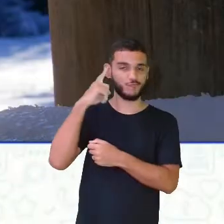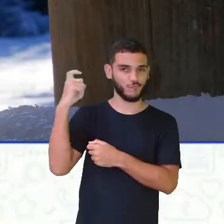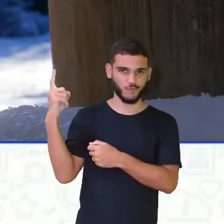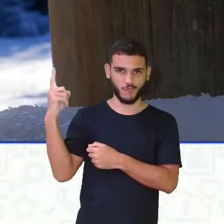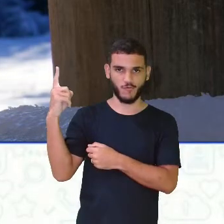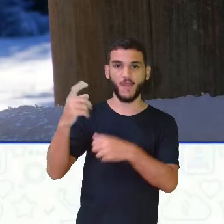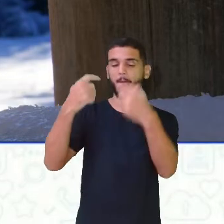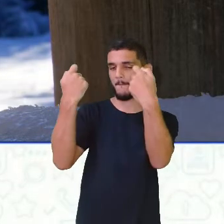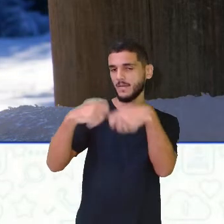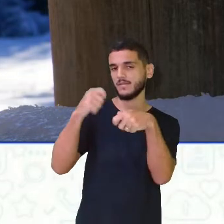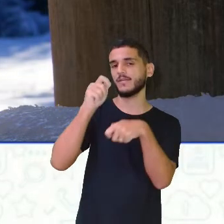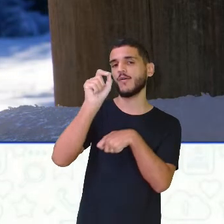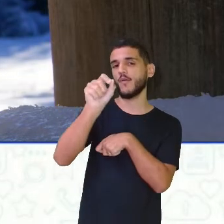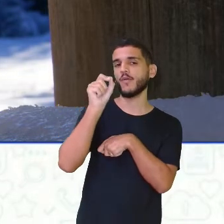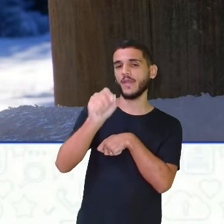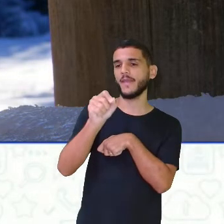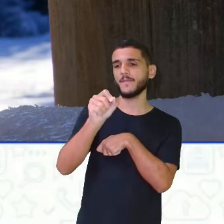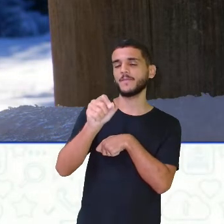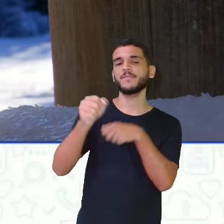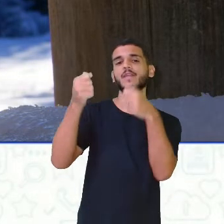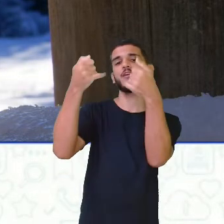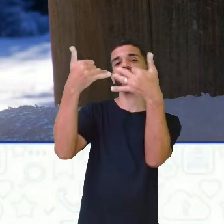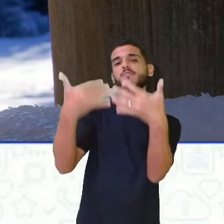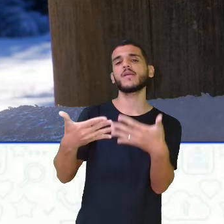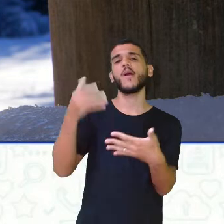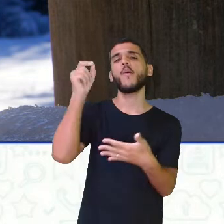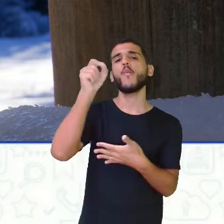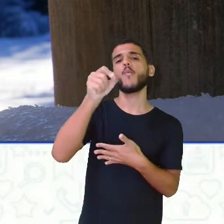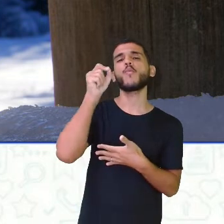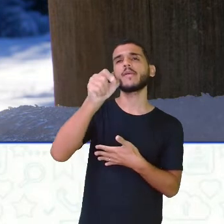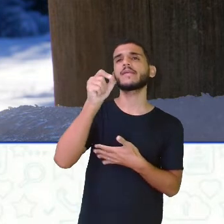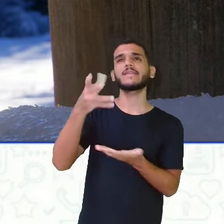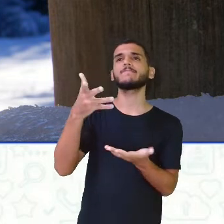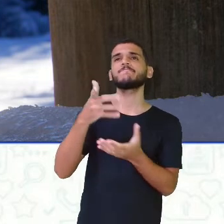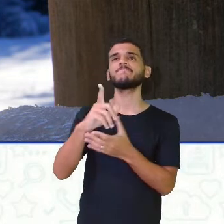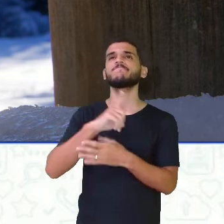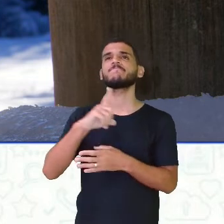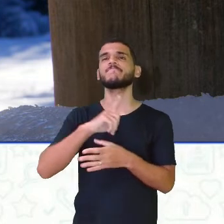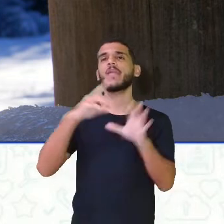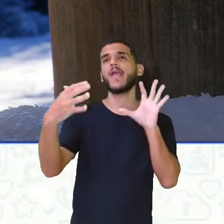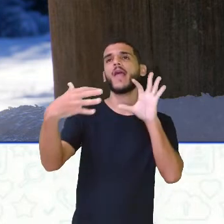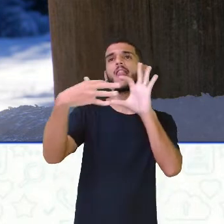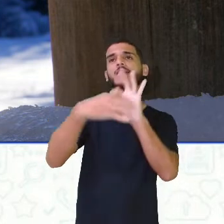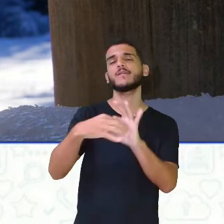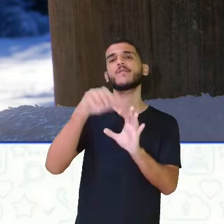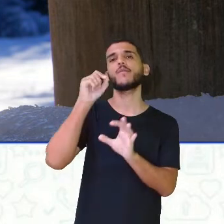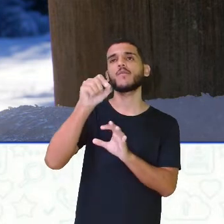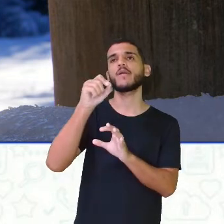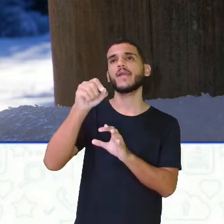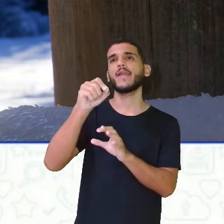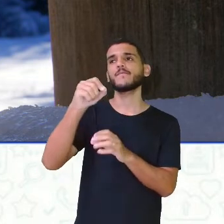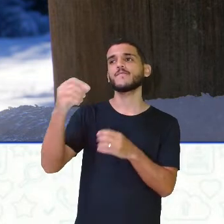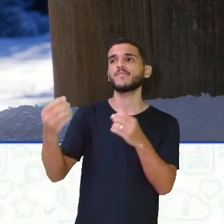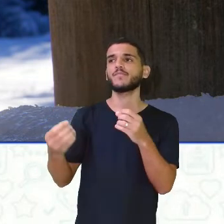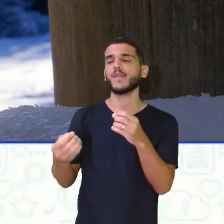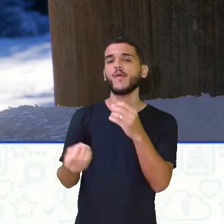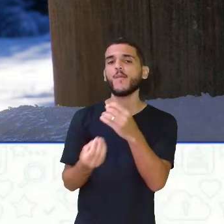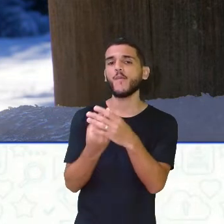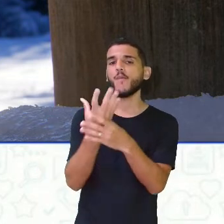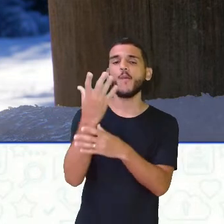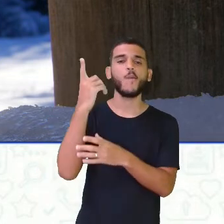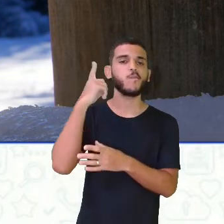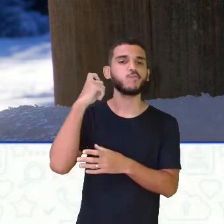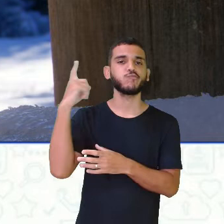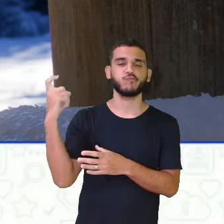fontes sonoras. O que é é fonte sonora? Eu trouxe essa imagem belíssima aí de uma fonte de